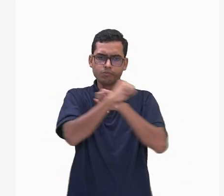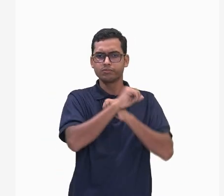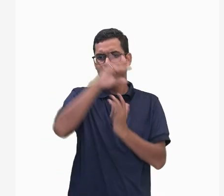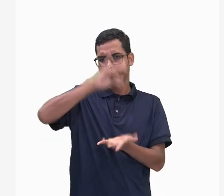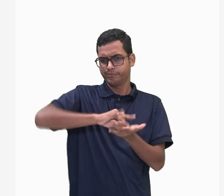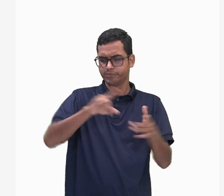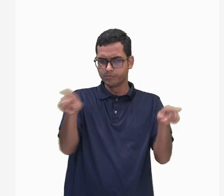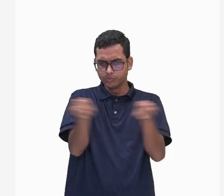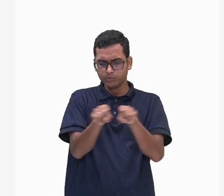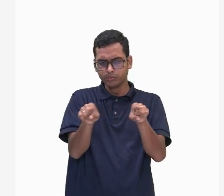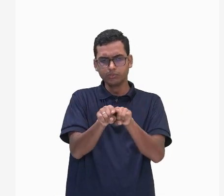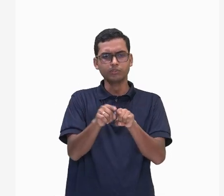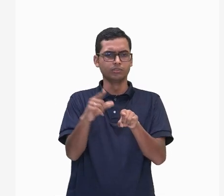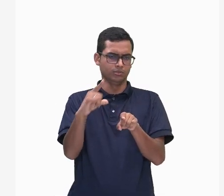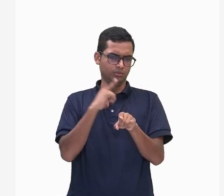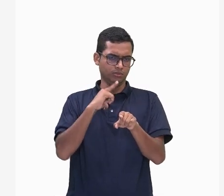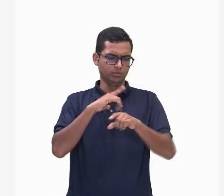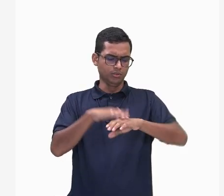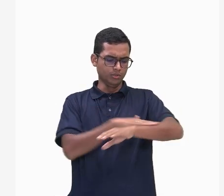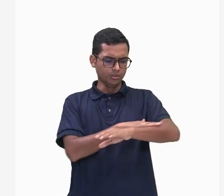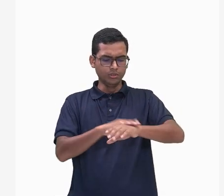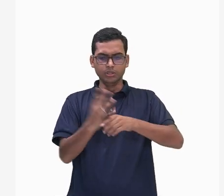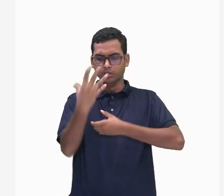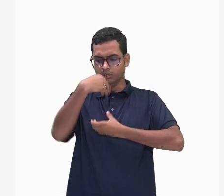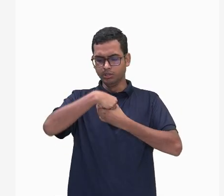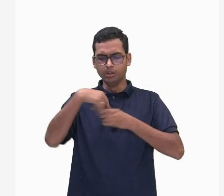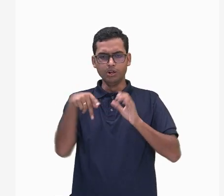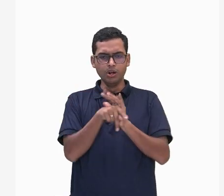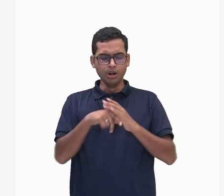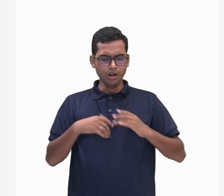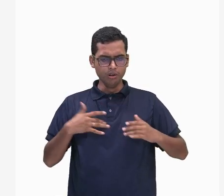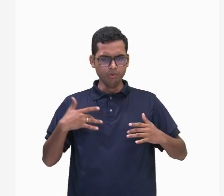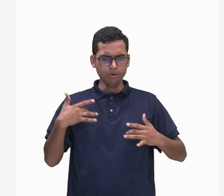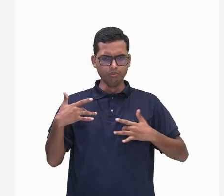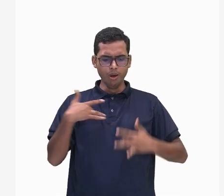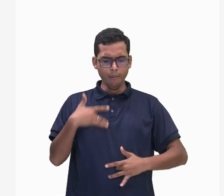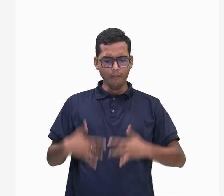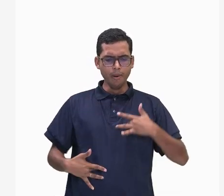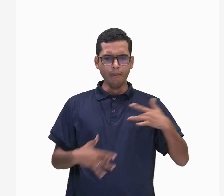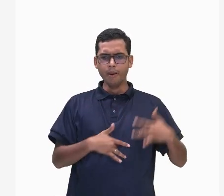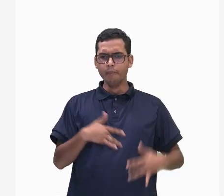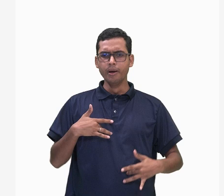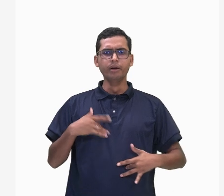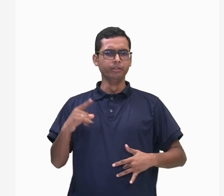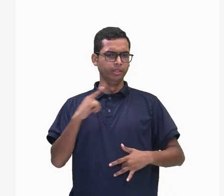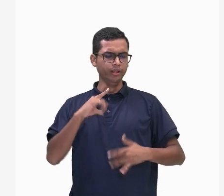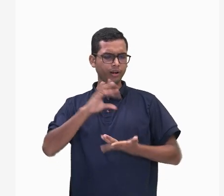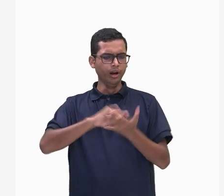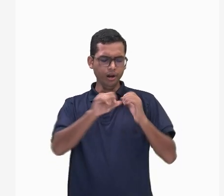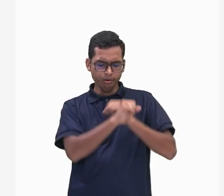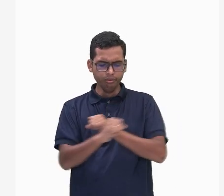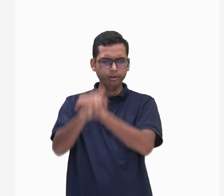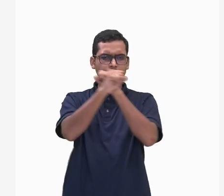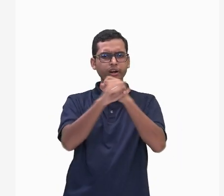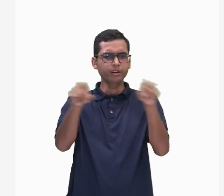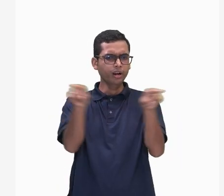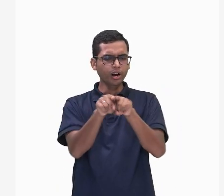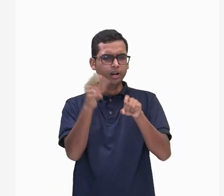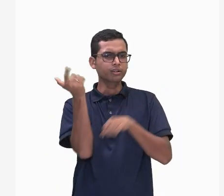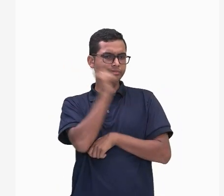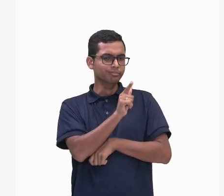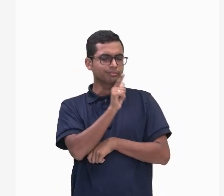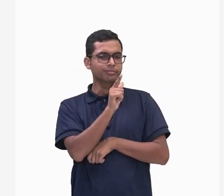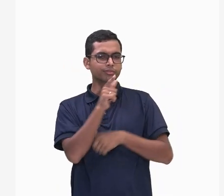Ele está presente lá dentro dos meus órgãos, né? Faz parte dos meus órgãos, também revestindo e protegendo.